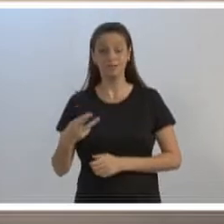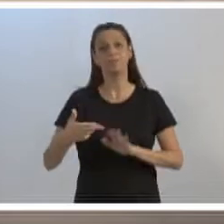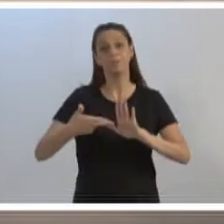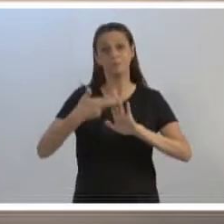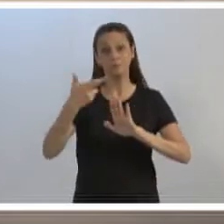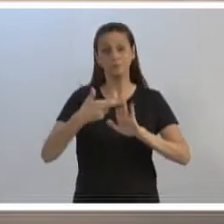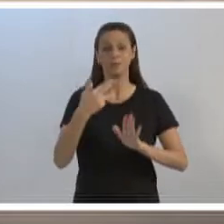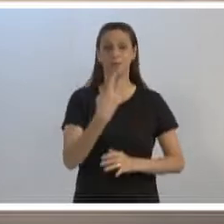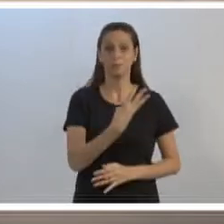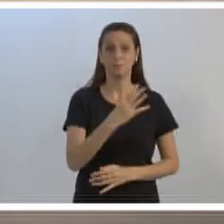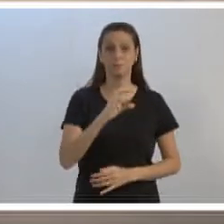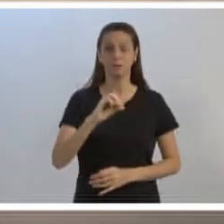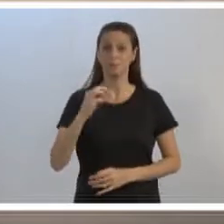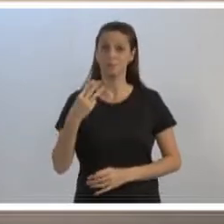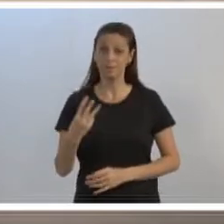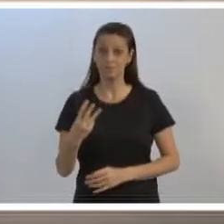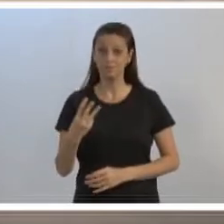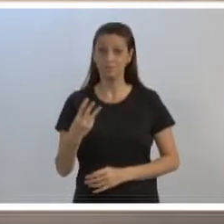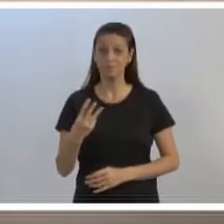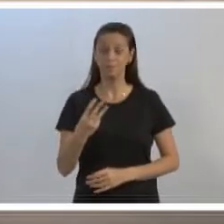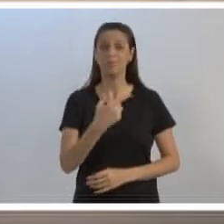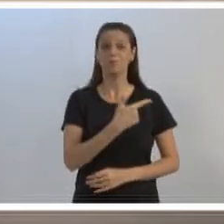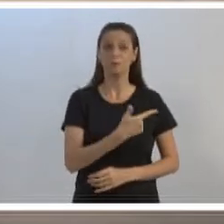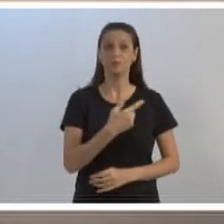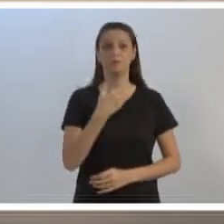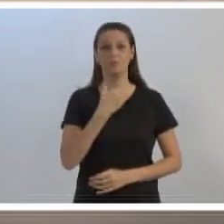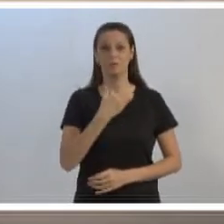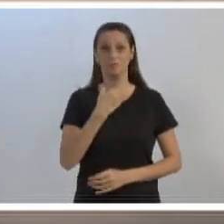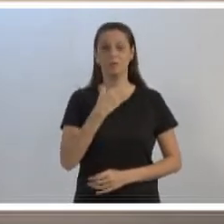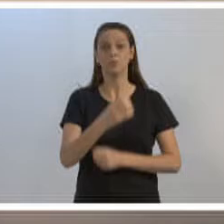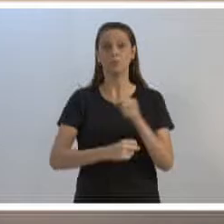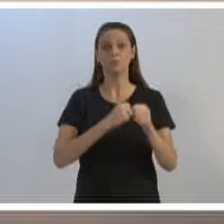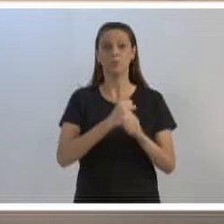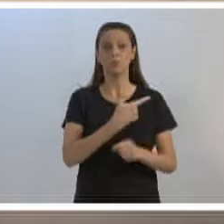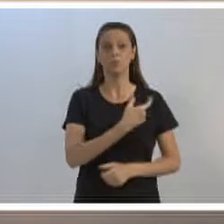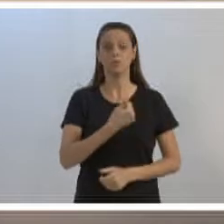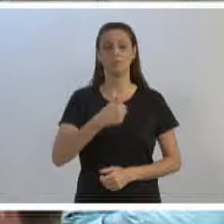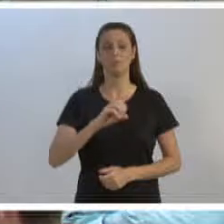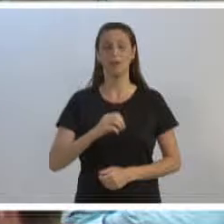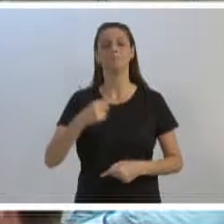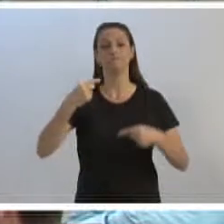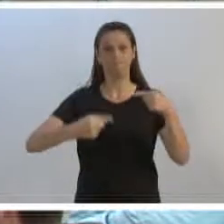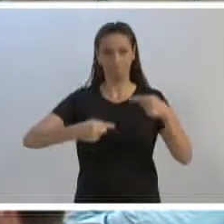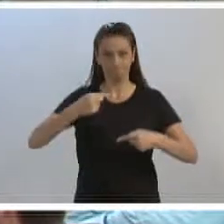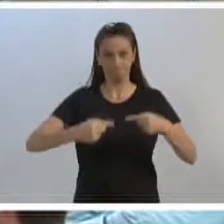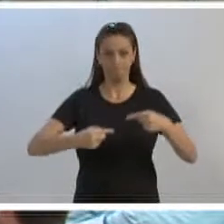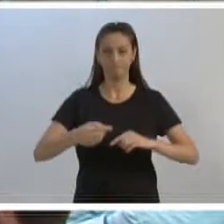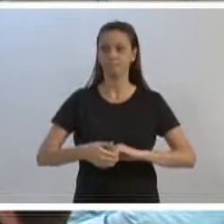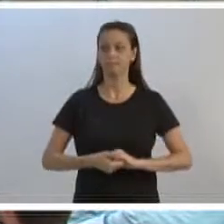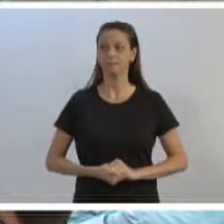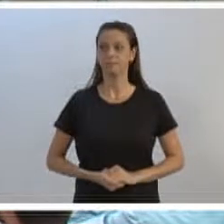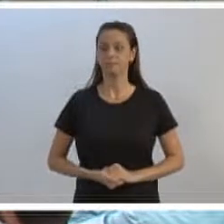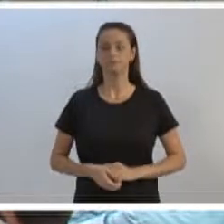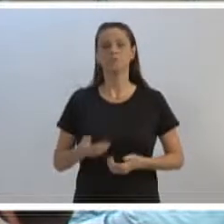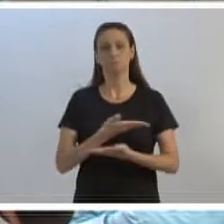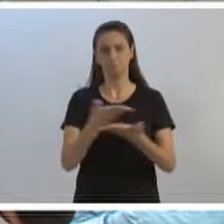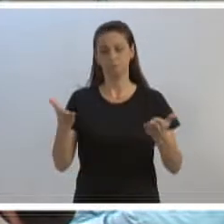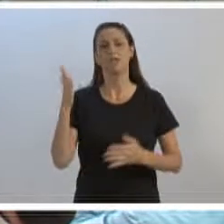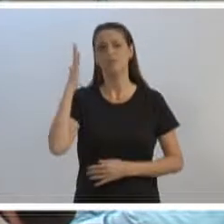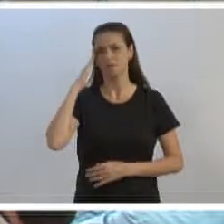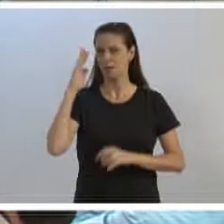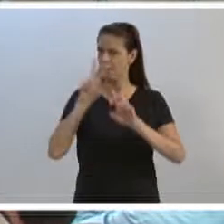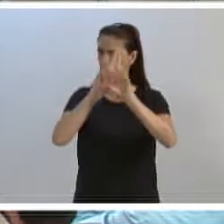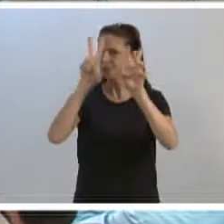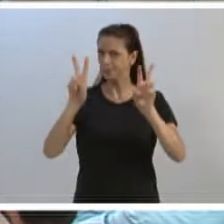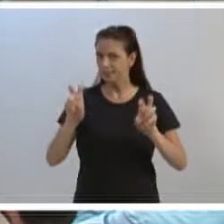Resolução 403, de 2 de dezembro de 2010. Em discussão. Os senhores sabem o que se trata